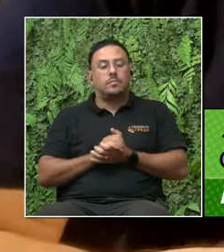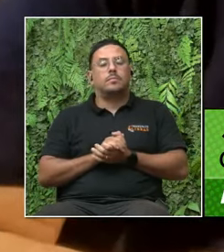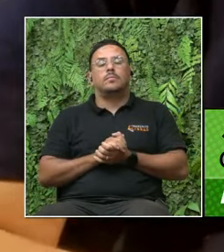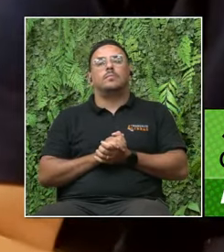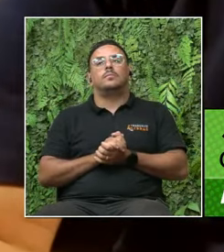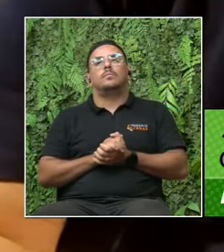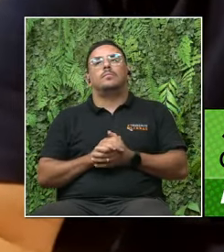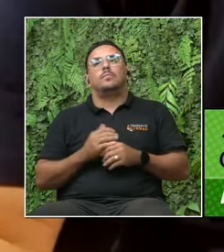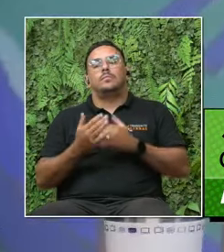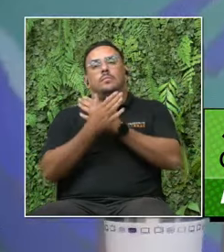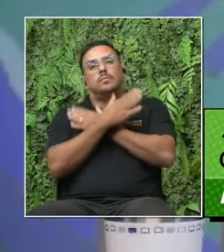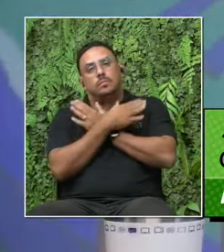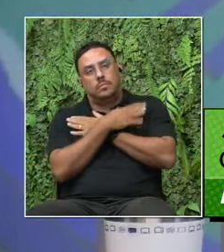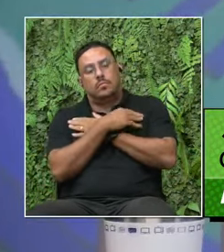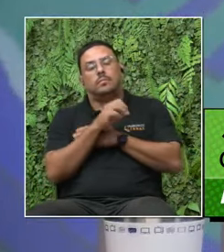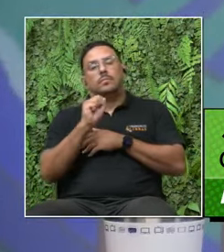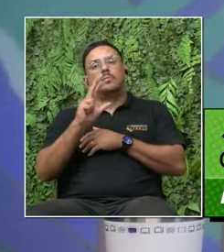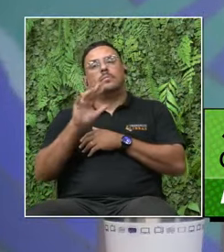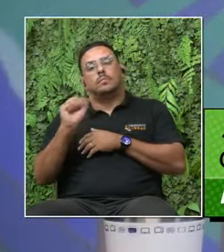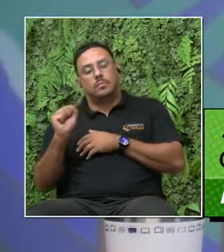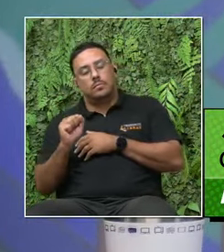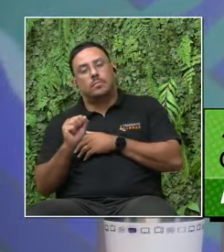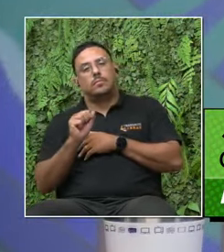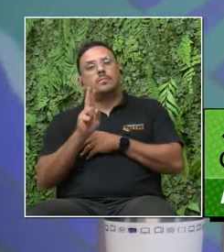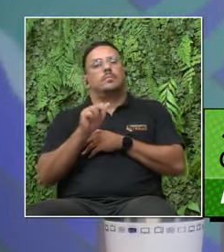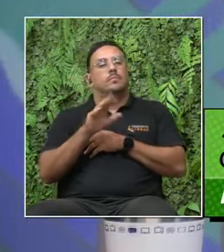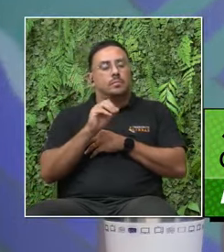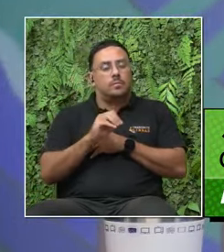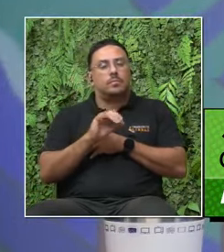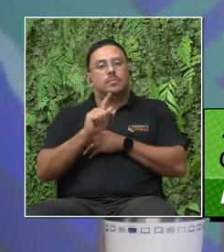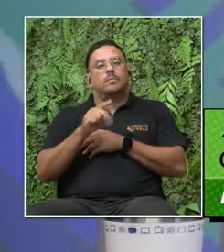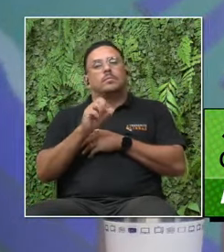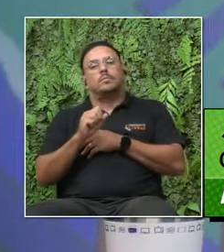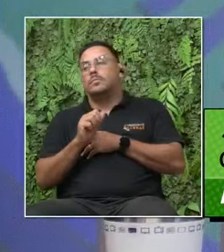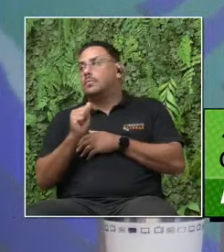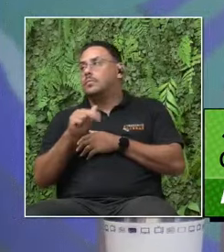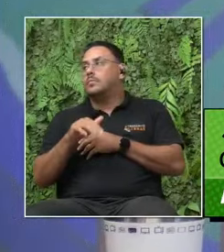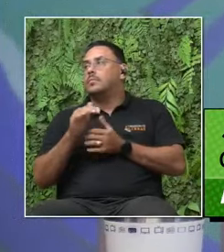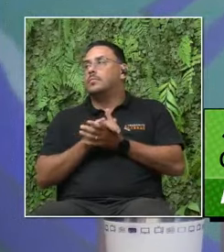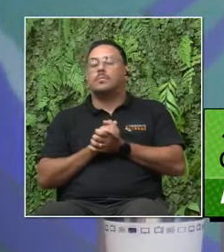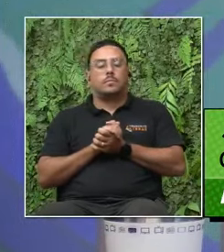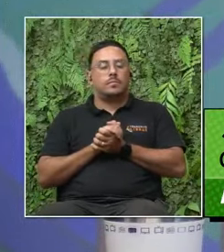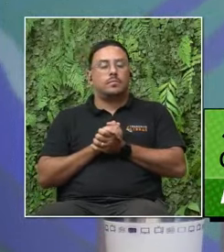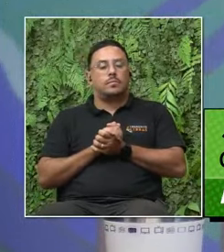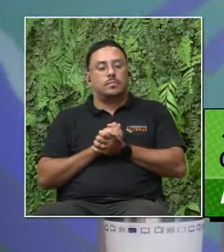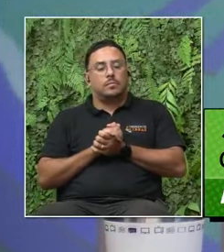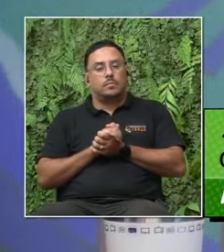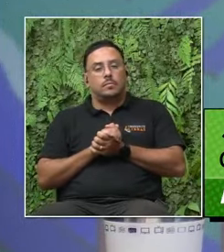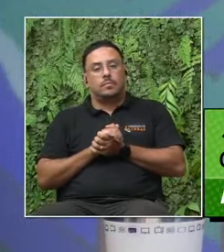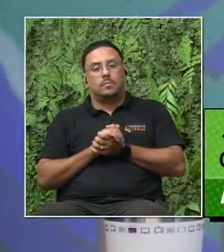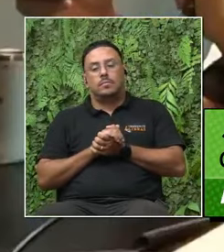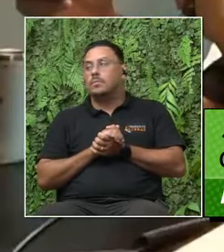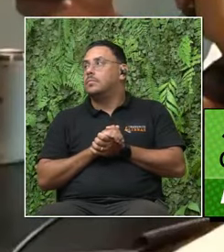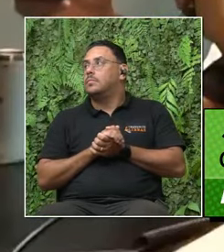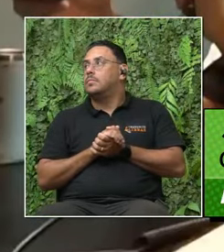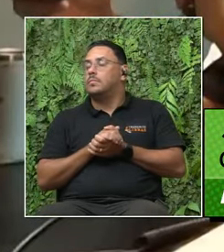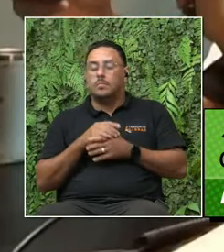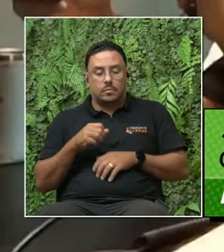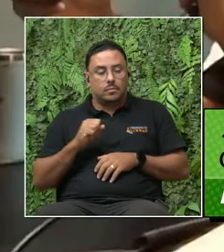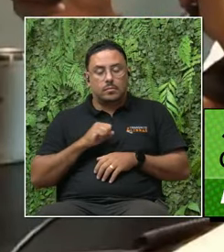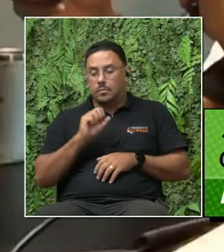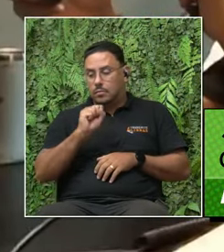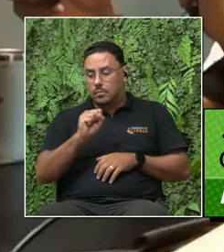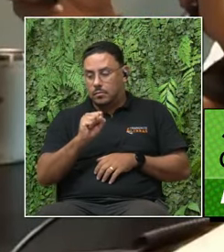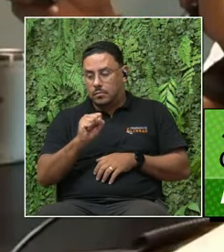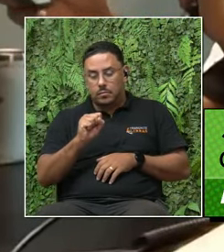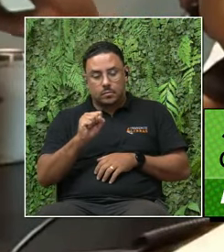ó Everson Saraiva Bruno fux gemerson e Arana Gilbert Campos Saraiva Ô vou dar nota